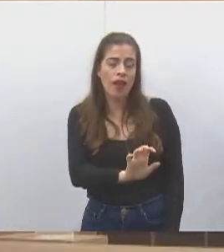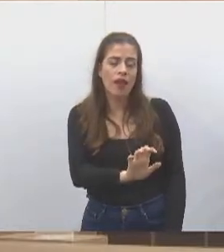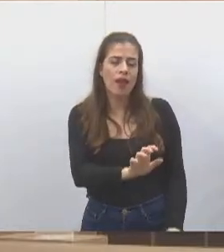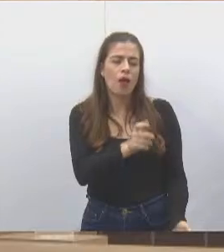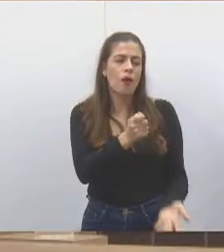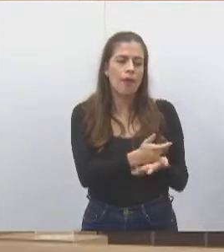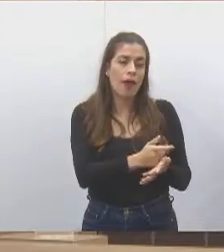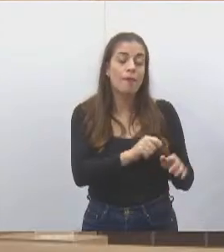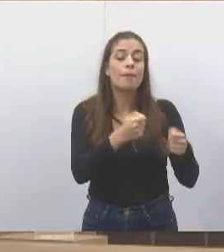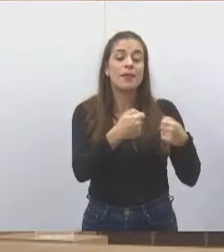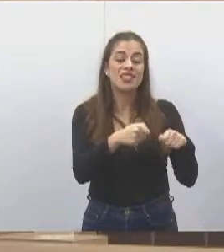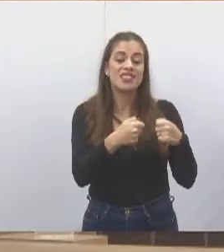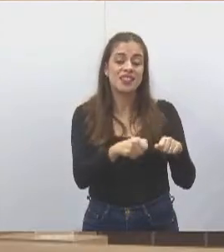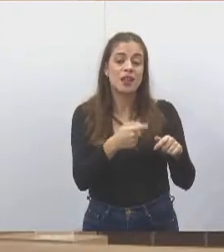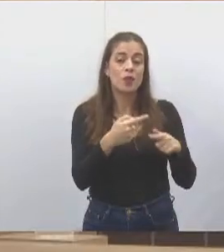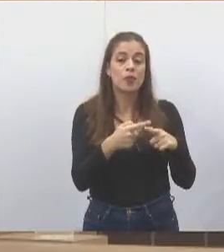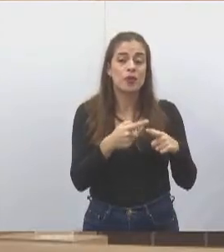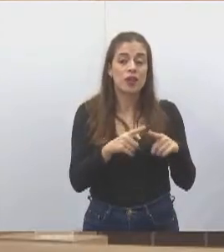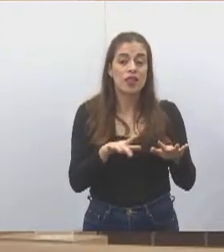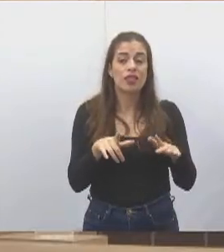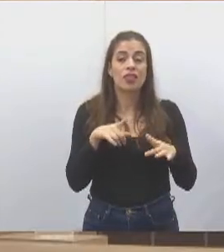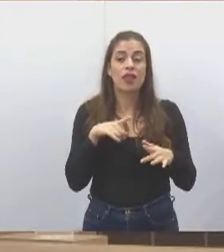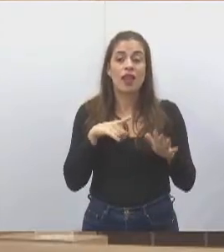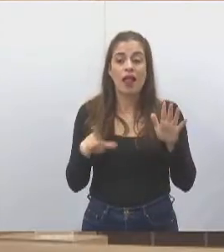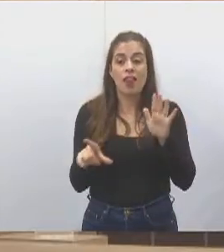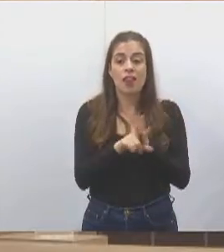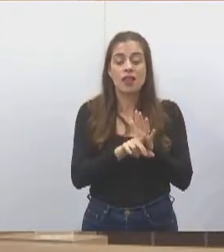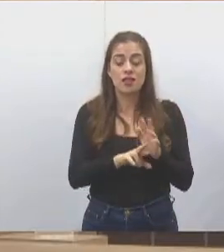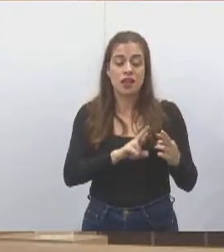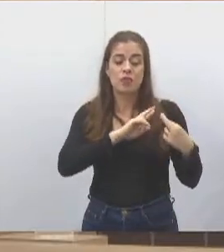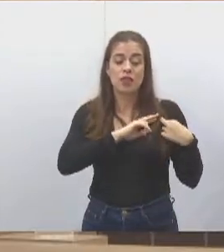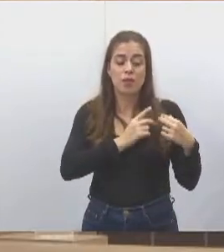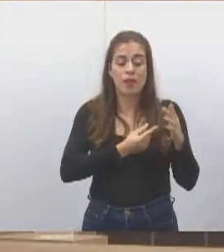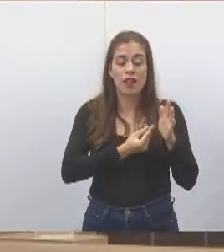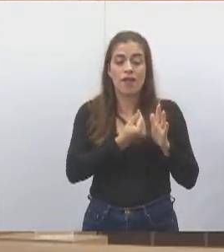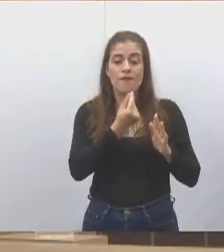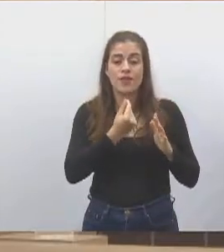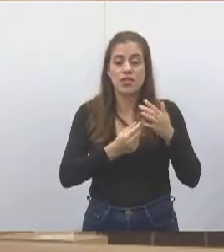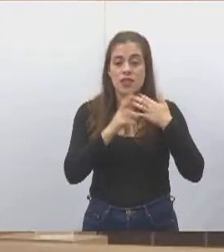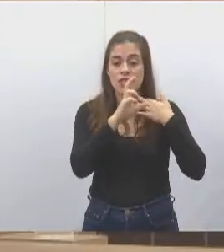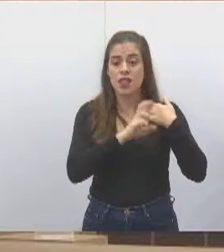para poder não cair na questão da lei de responsabilidade fiscal.